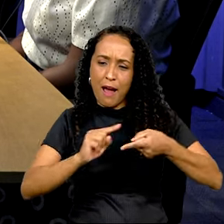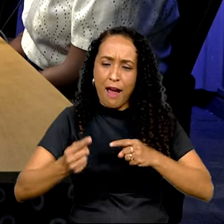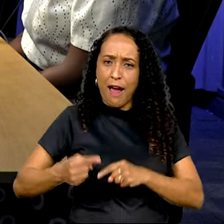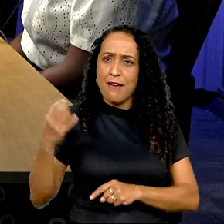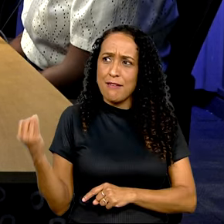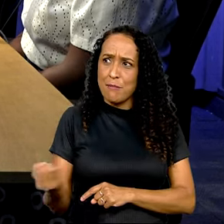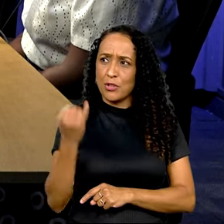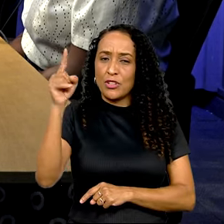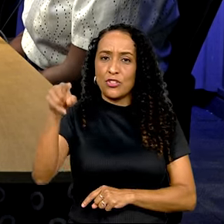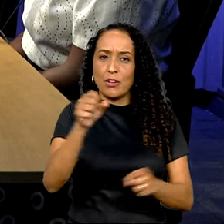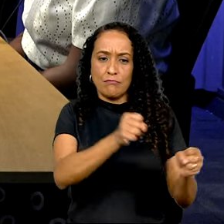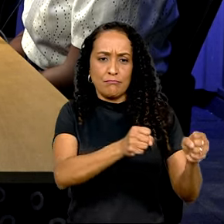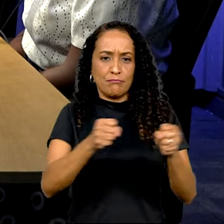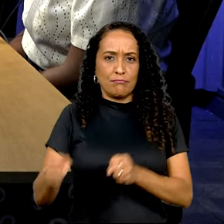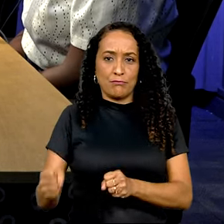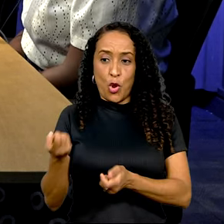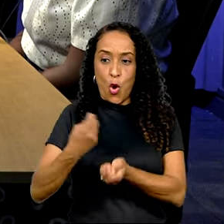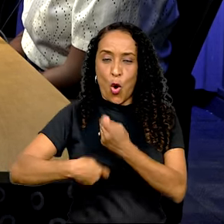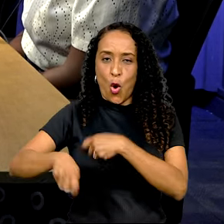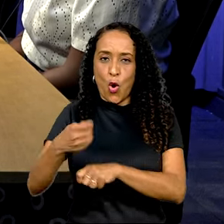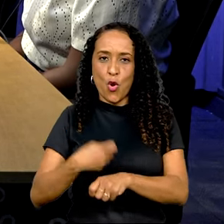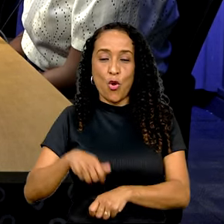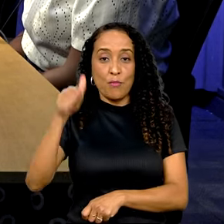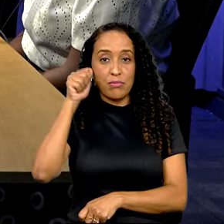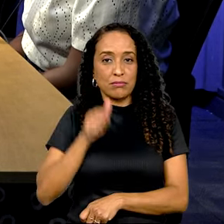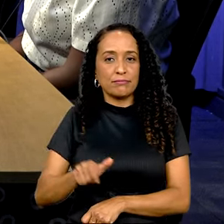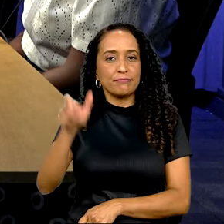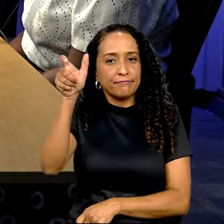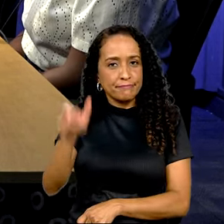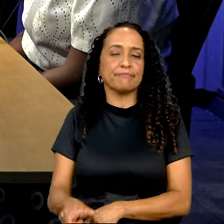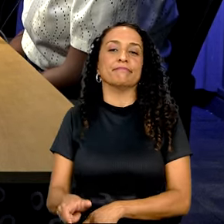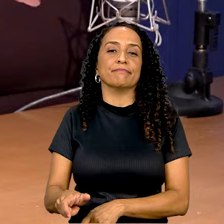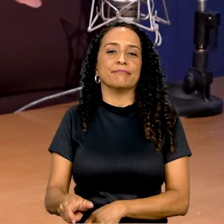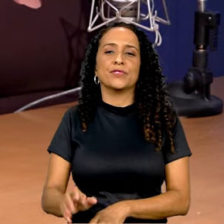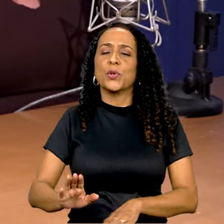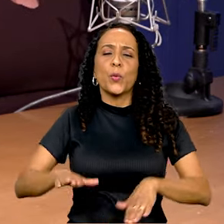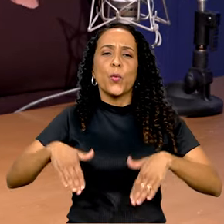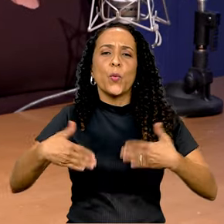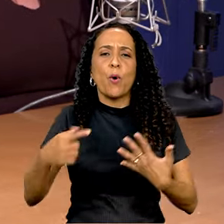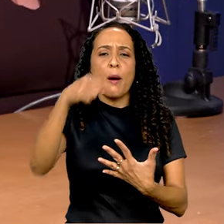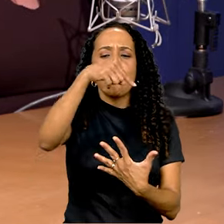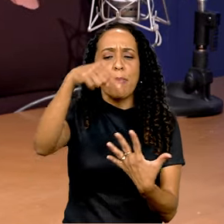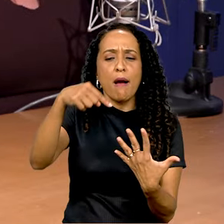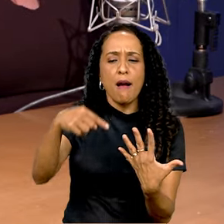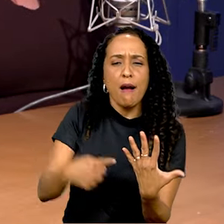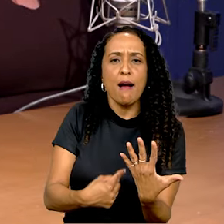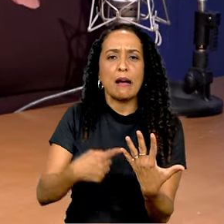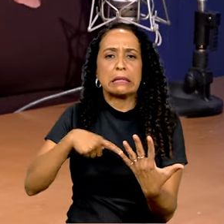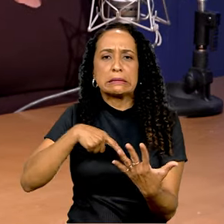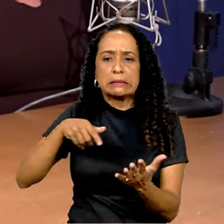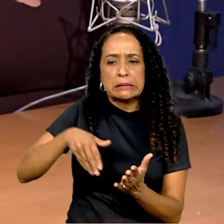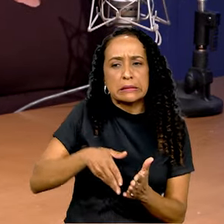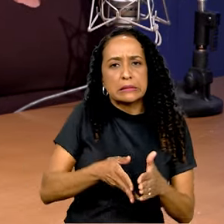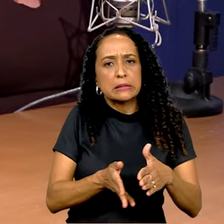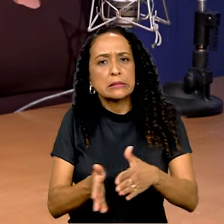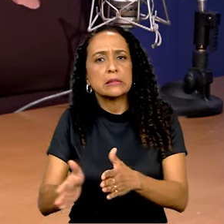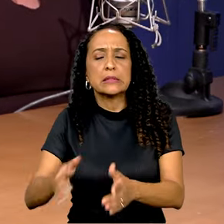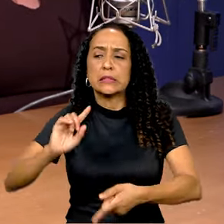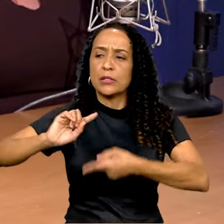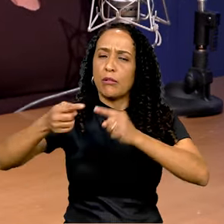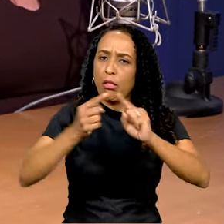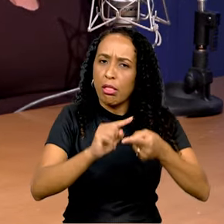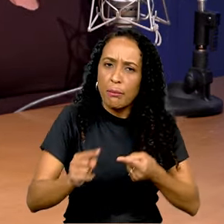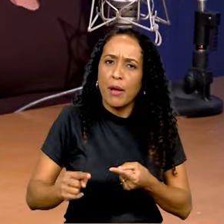fundamental que é o empoderamento econômico feminino Quais são os aspectos que perpassam esse